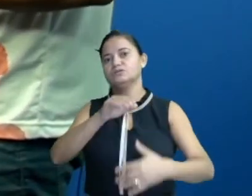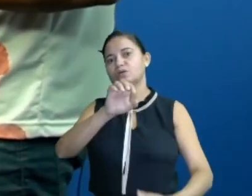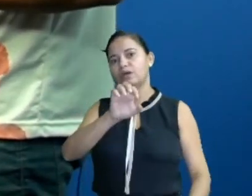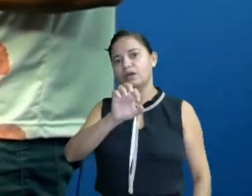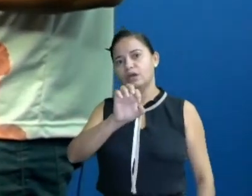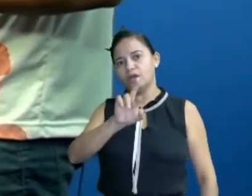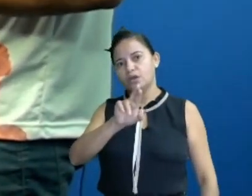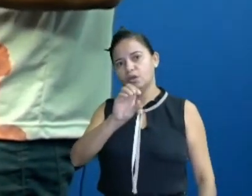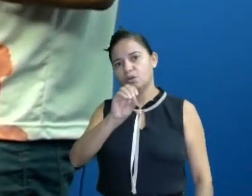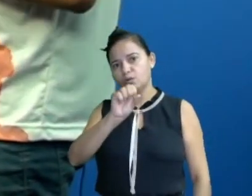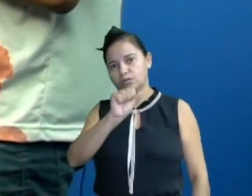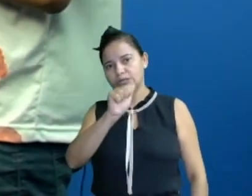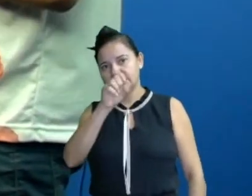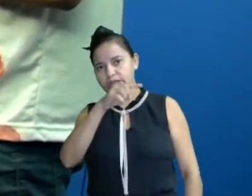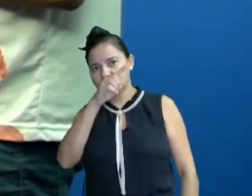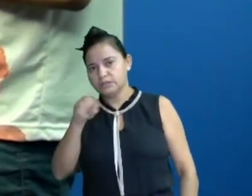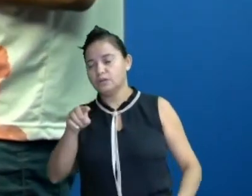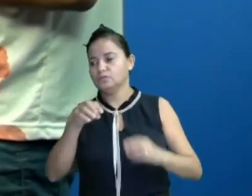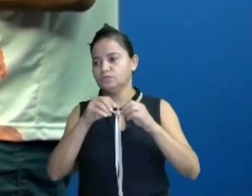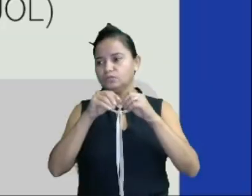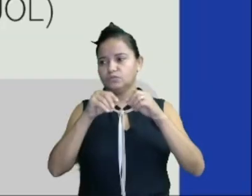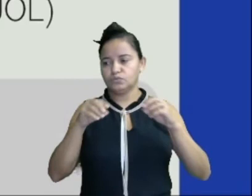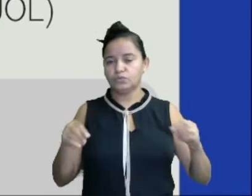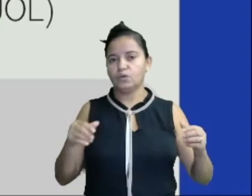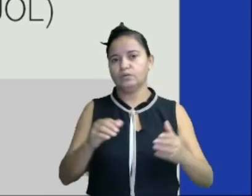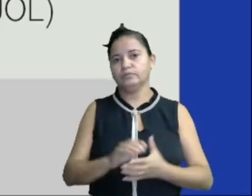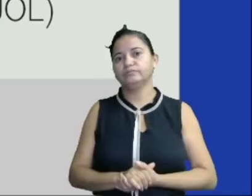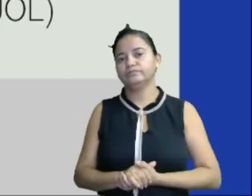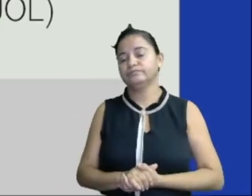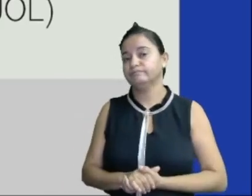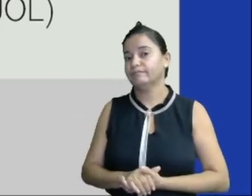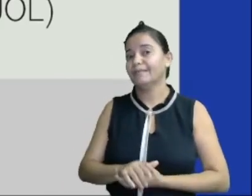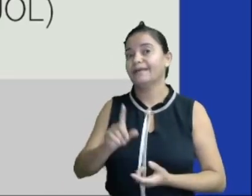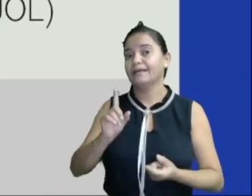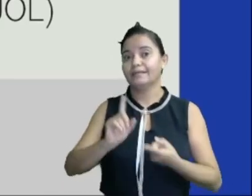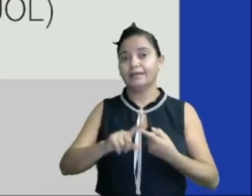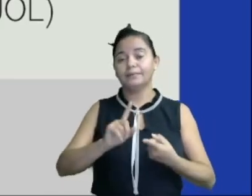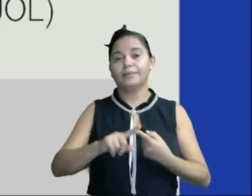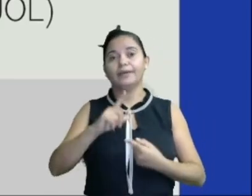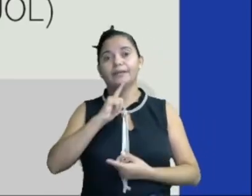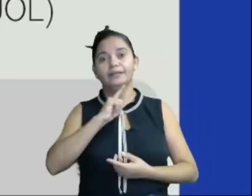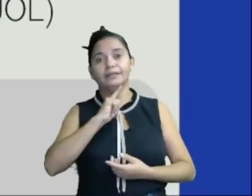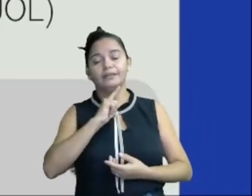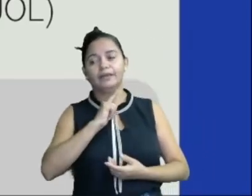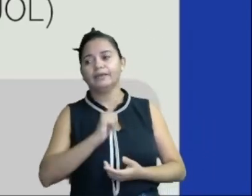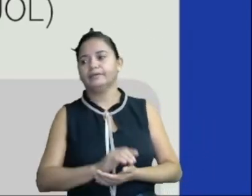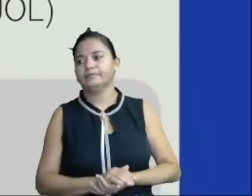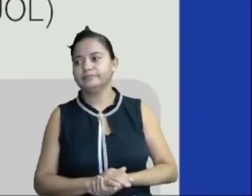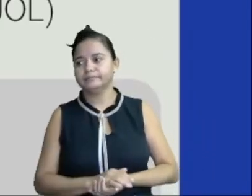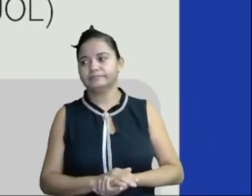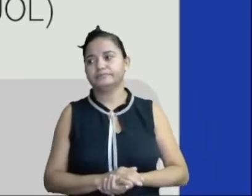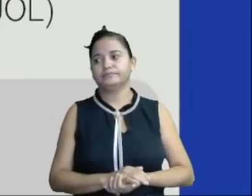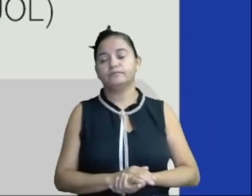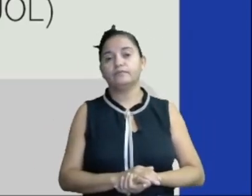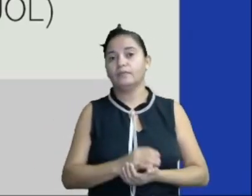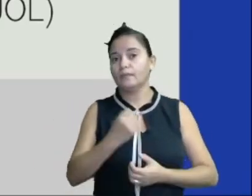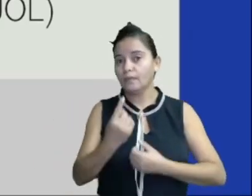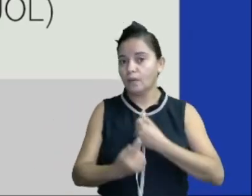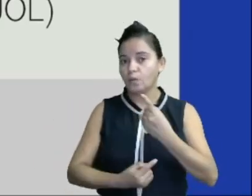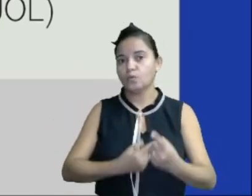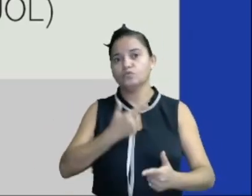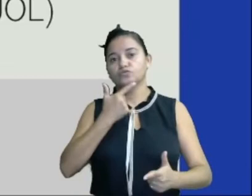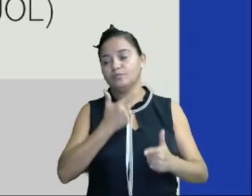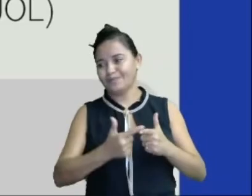erosão do solo. Existem alguns problemas associados com esse processo erosivo. Eu tinha falado lá para vocês do problema